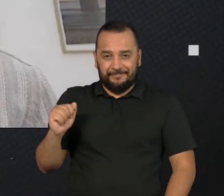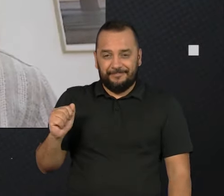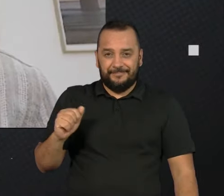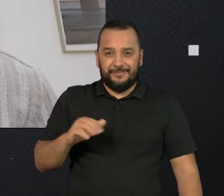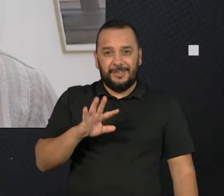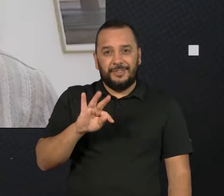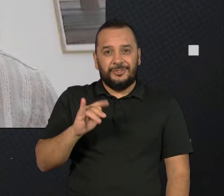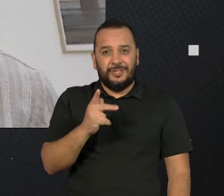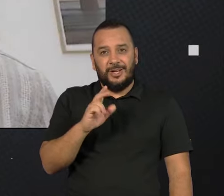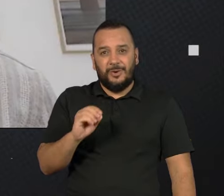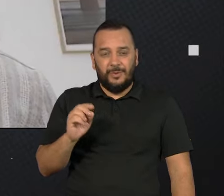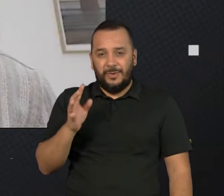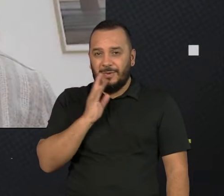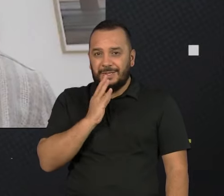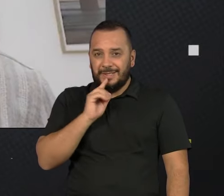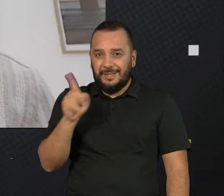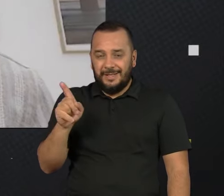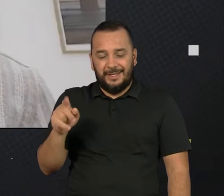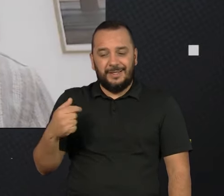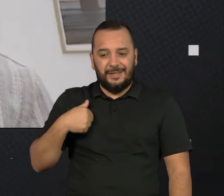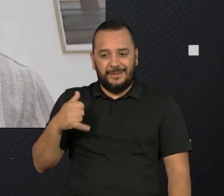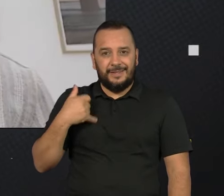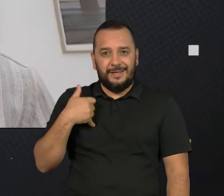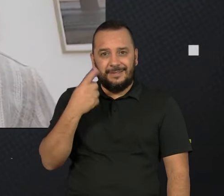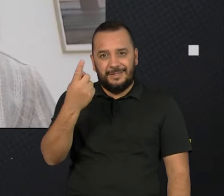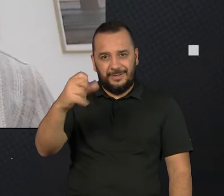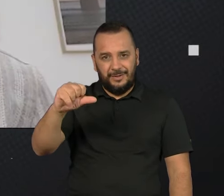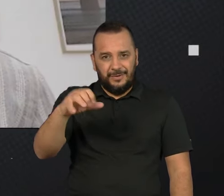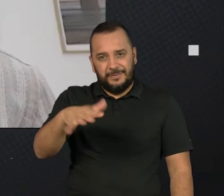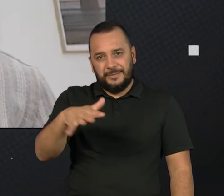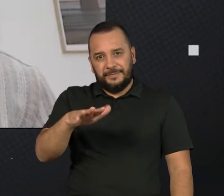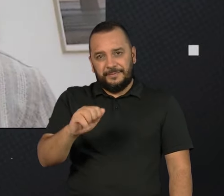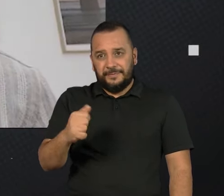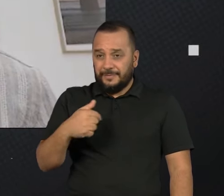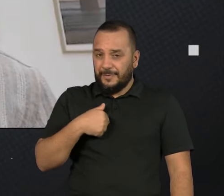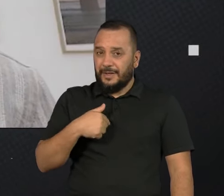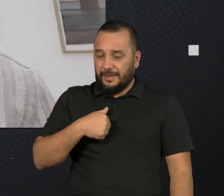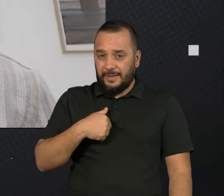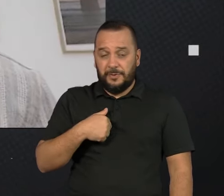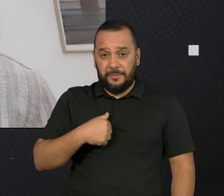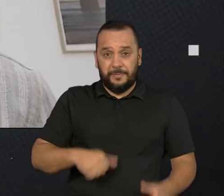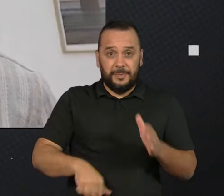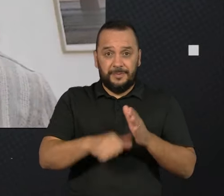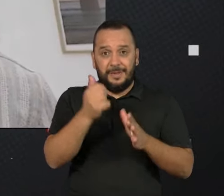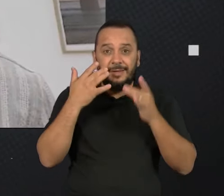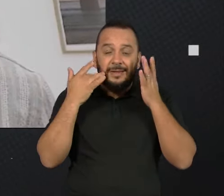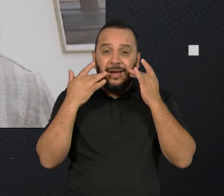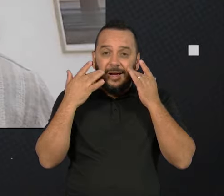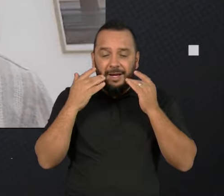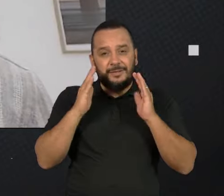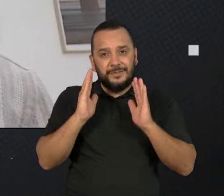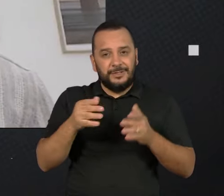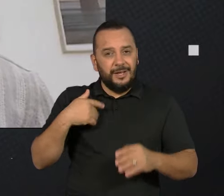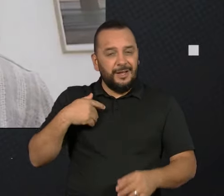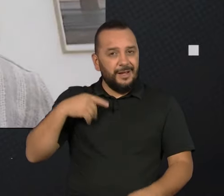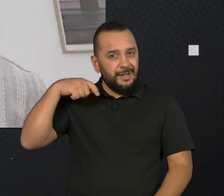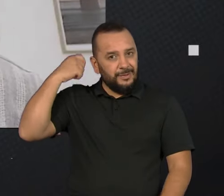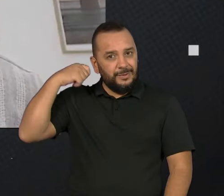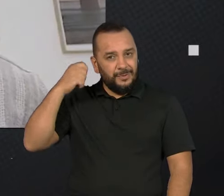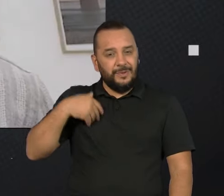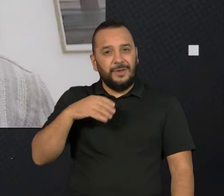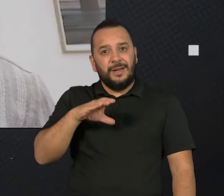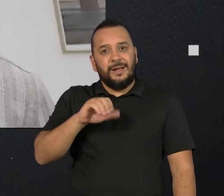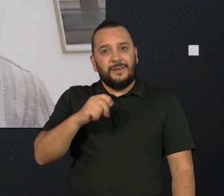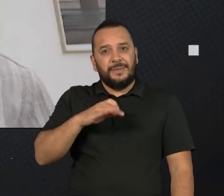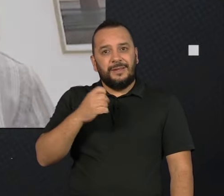nos conhecemos, tínhamos mais ou menos 19 anos de idade. Era a minha primeira peça como ator, Capitães da Areia, dirigida pelo